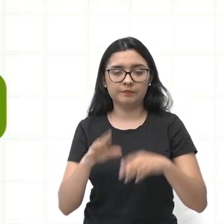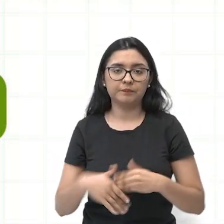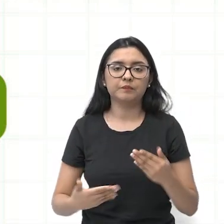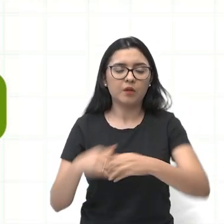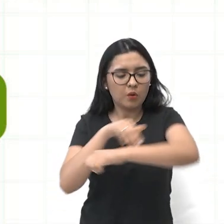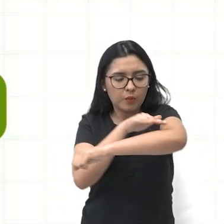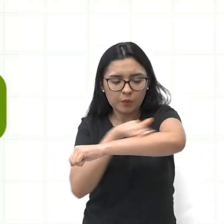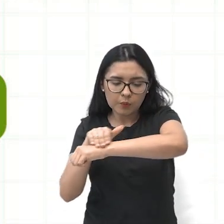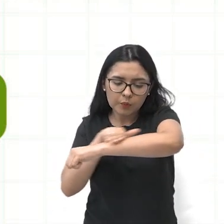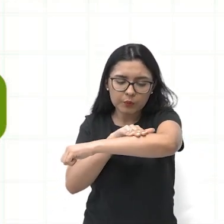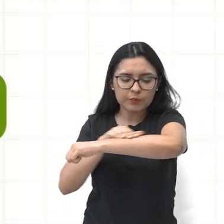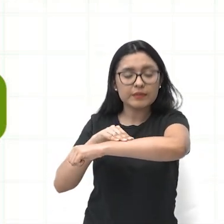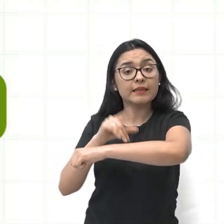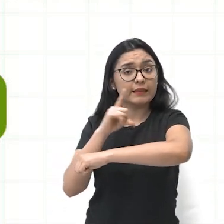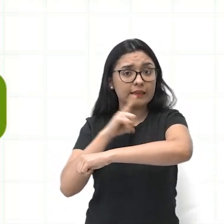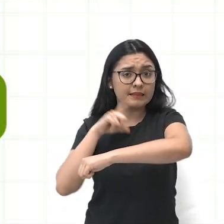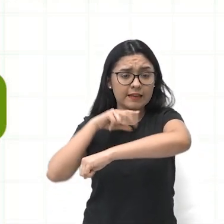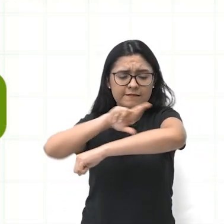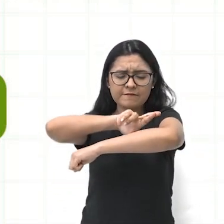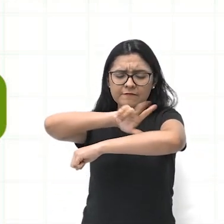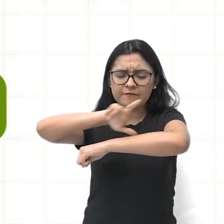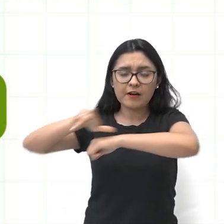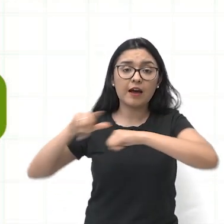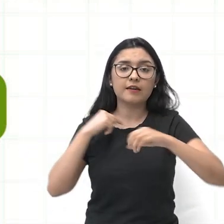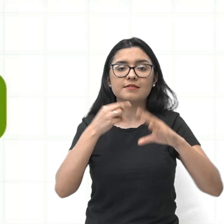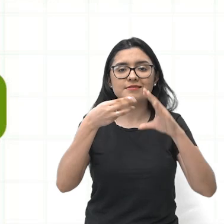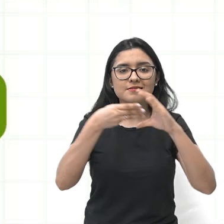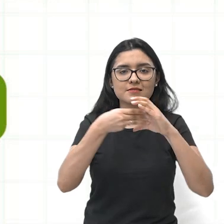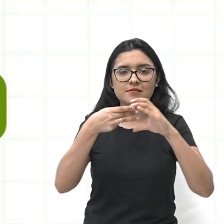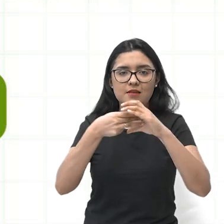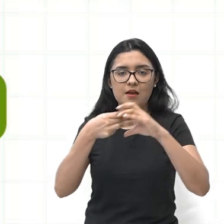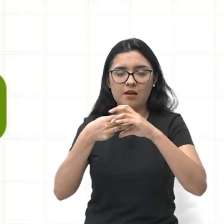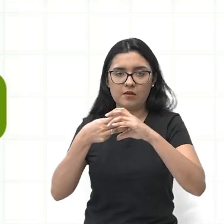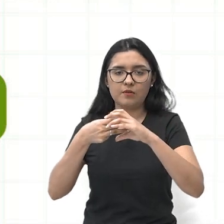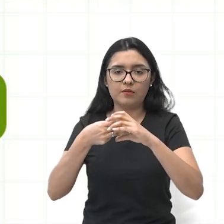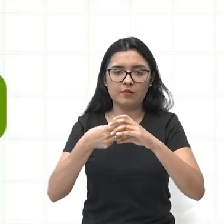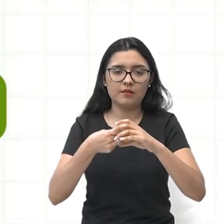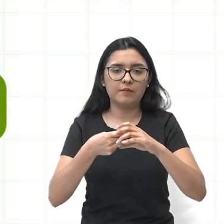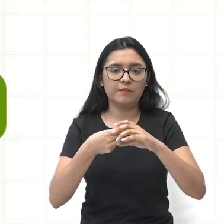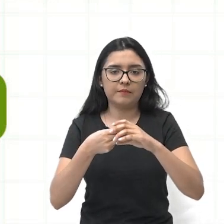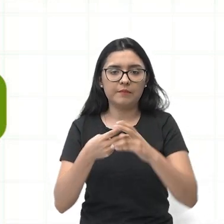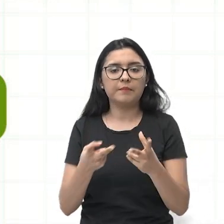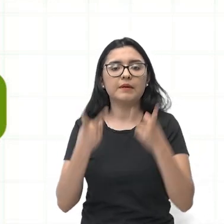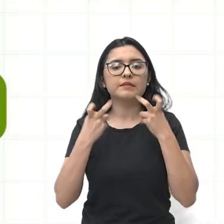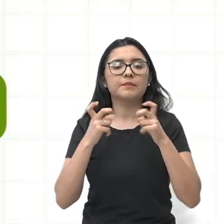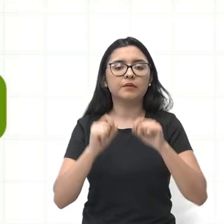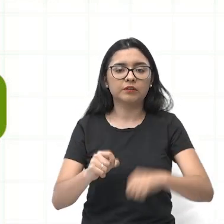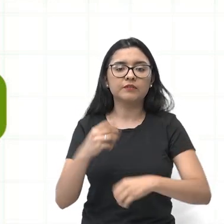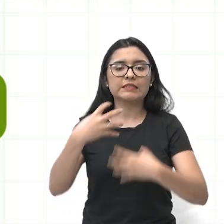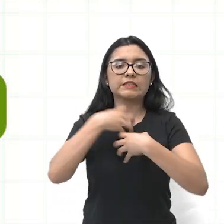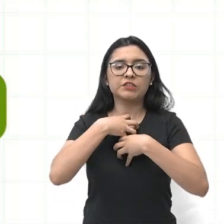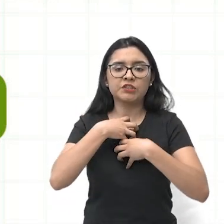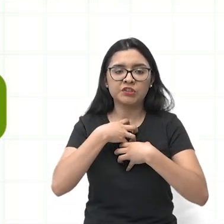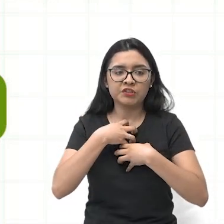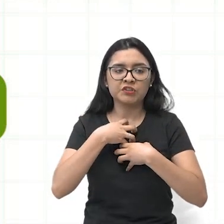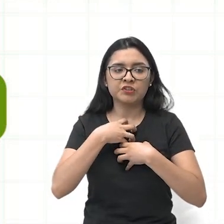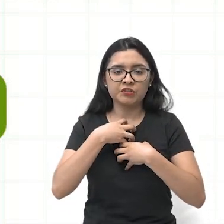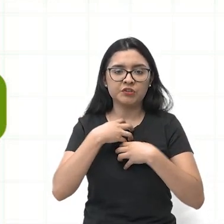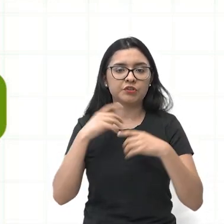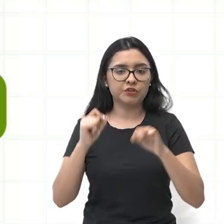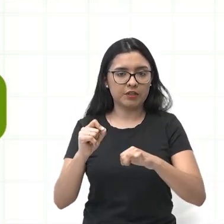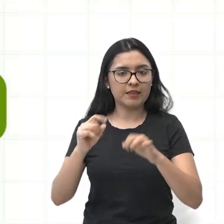são células específicas para reconhecer a pressão, a temperatura e